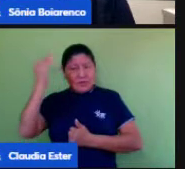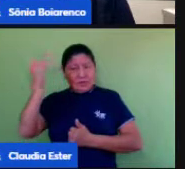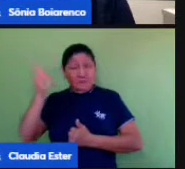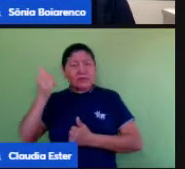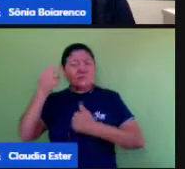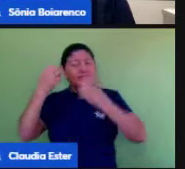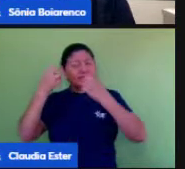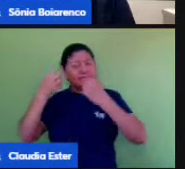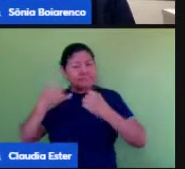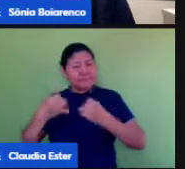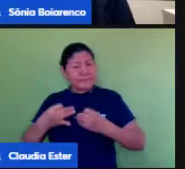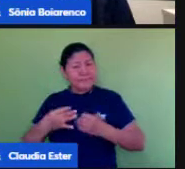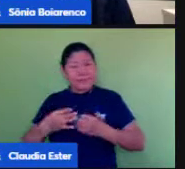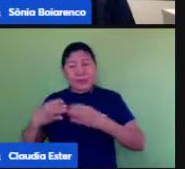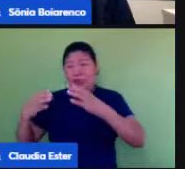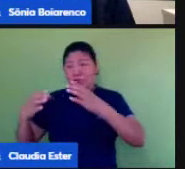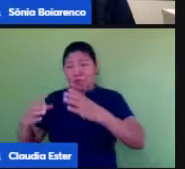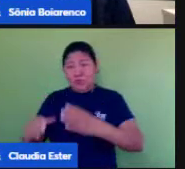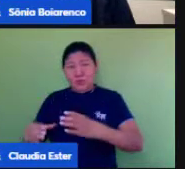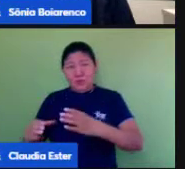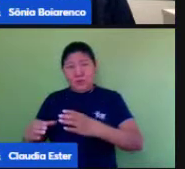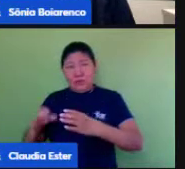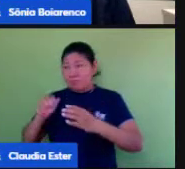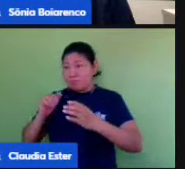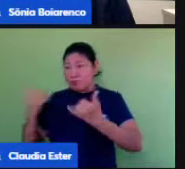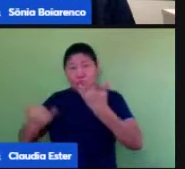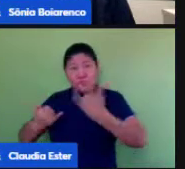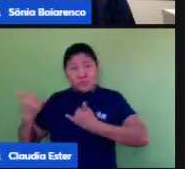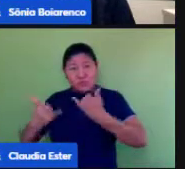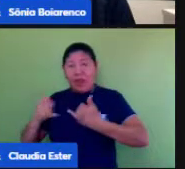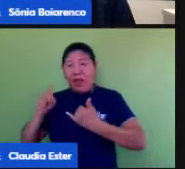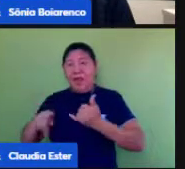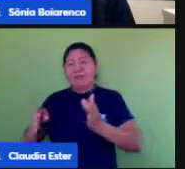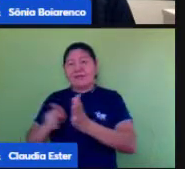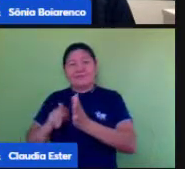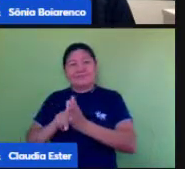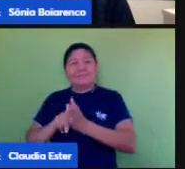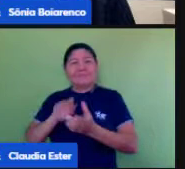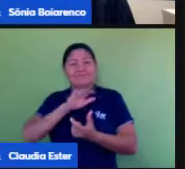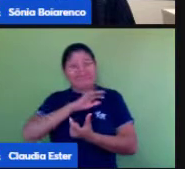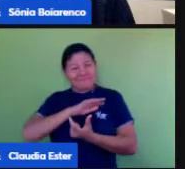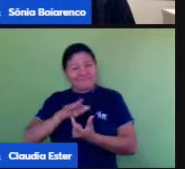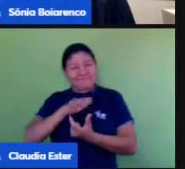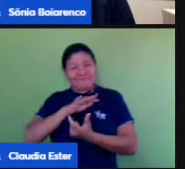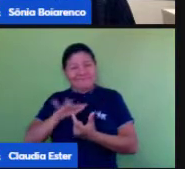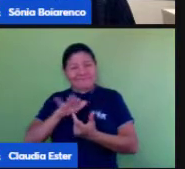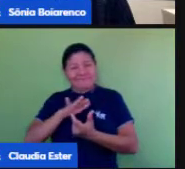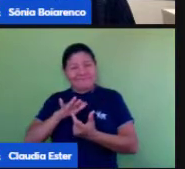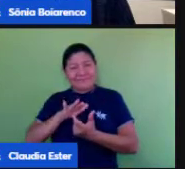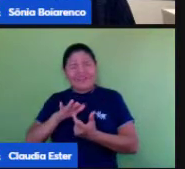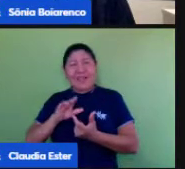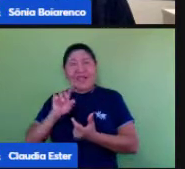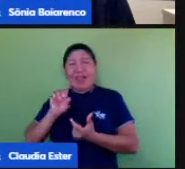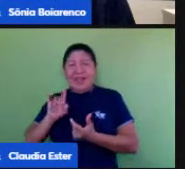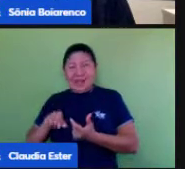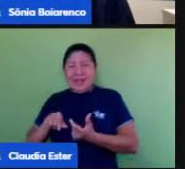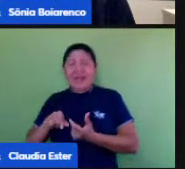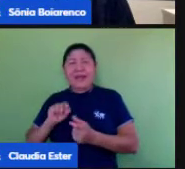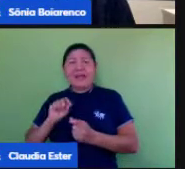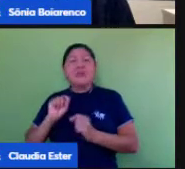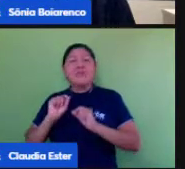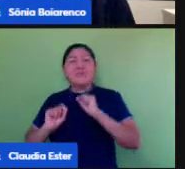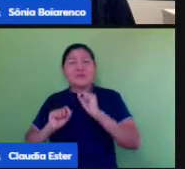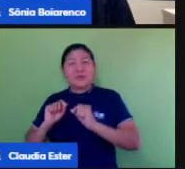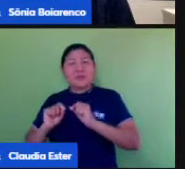esse ambiente alfabetizador é o letramento, é o conhecimento em relação à língua,